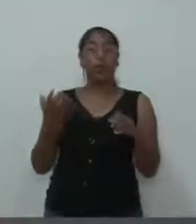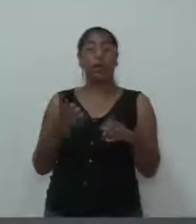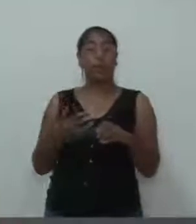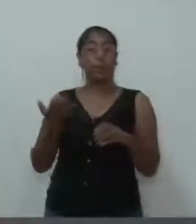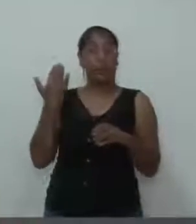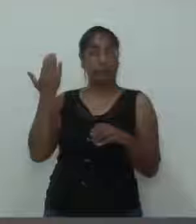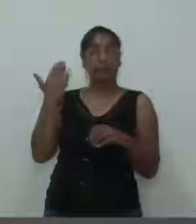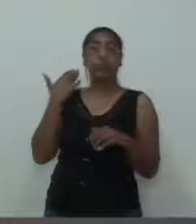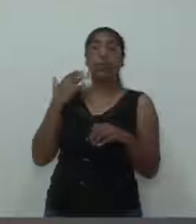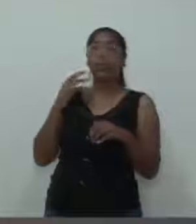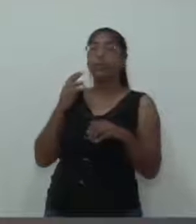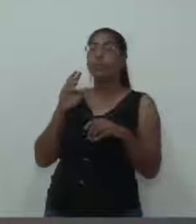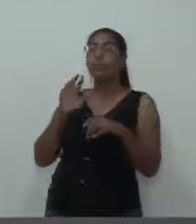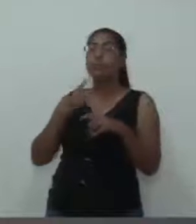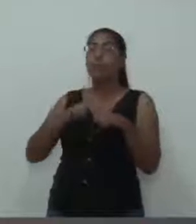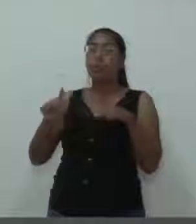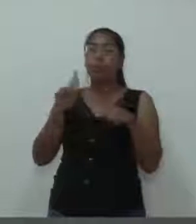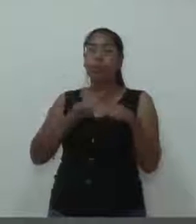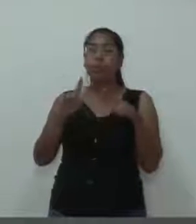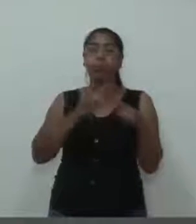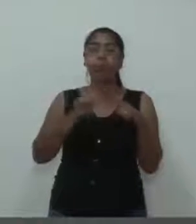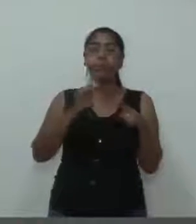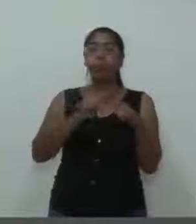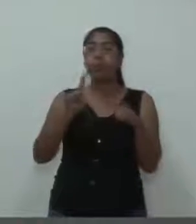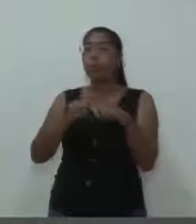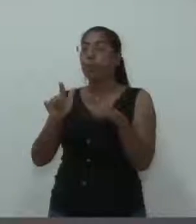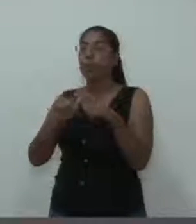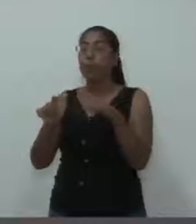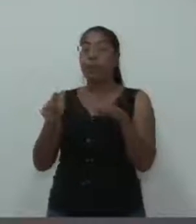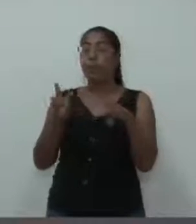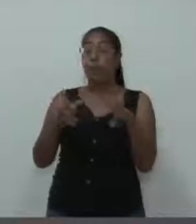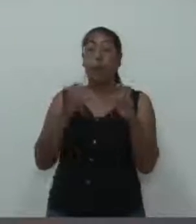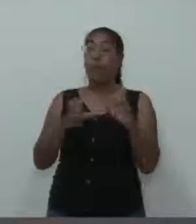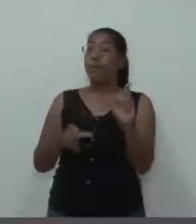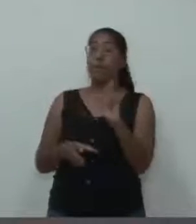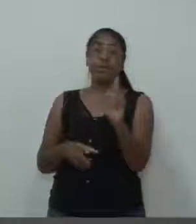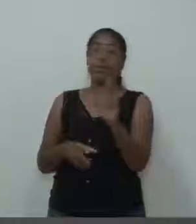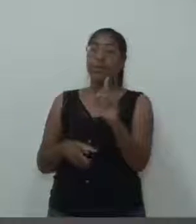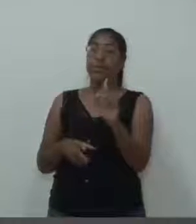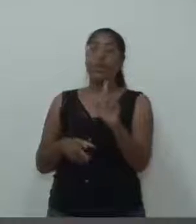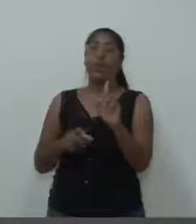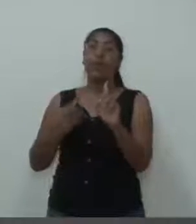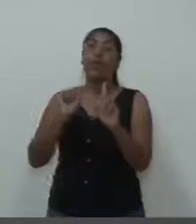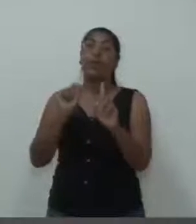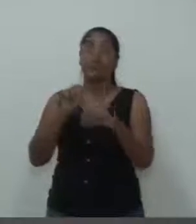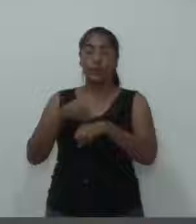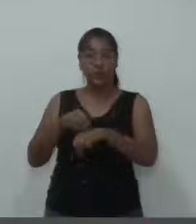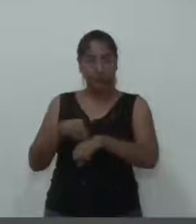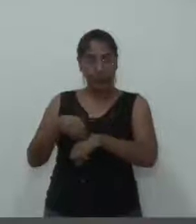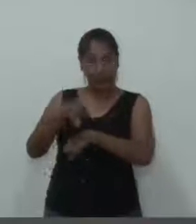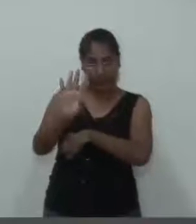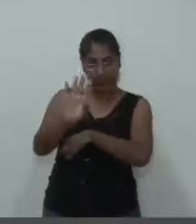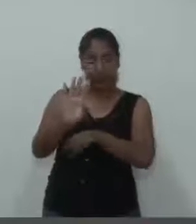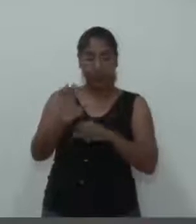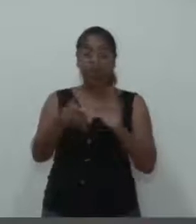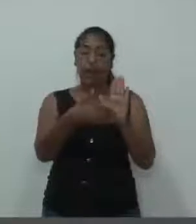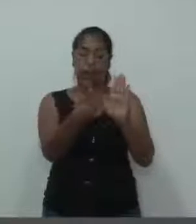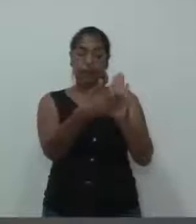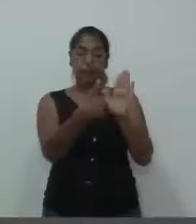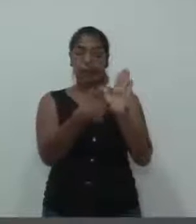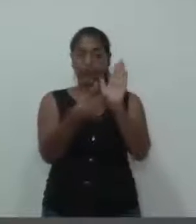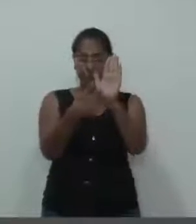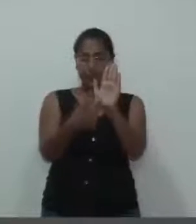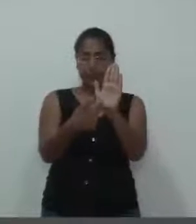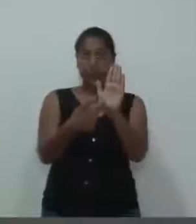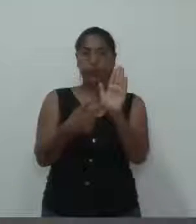do momento que está na nossa cara, mesmo assim, a gente não consegue solucionar. Propostas de ação. Então, só relembrando, para quem não